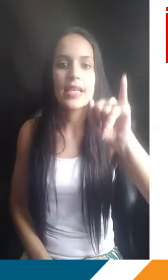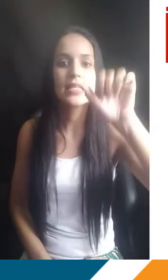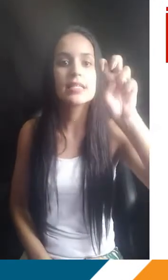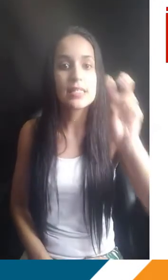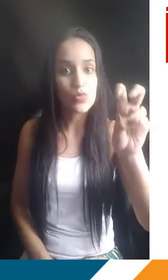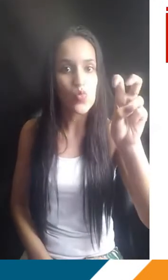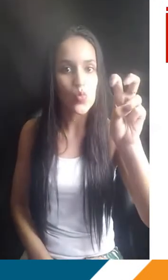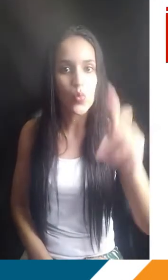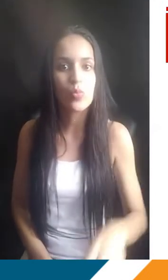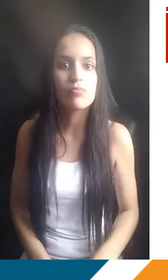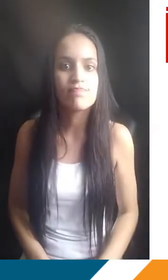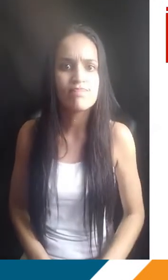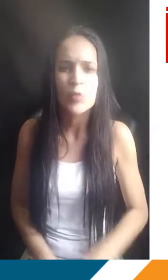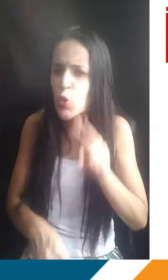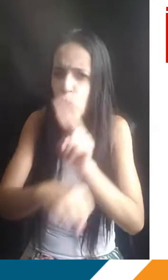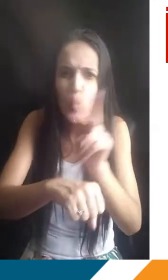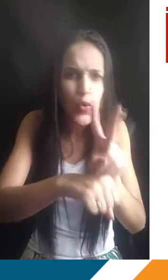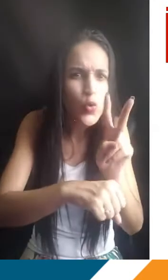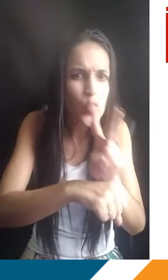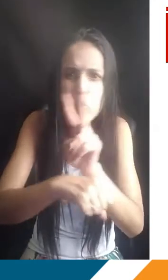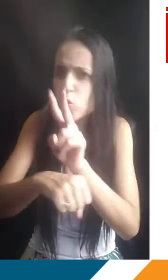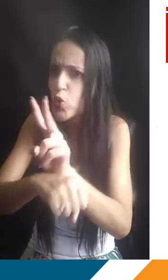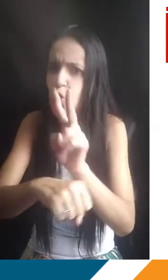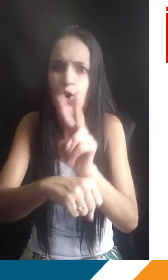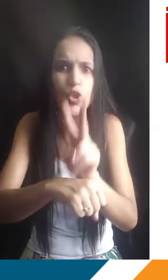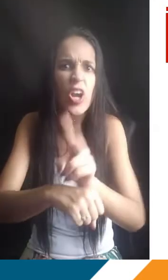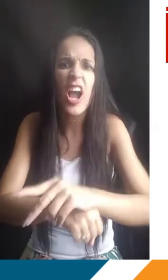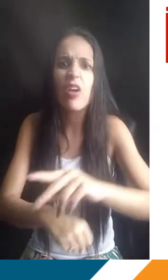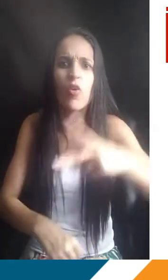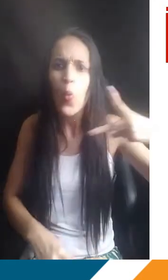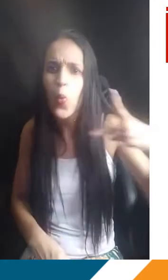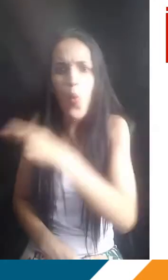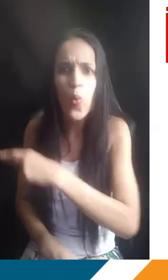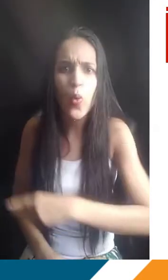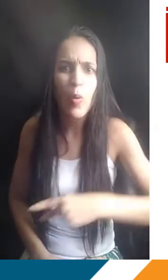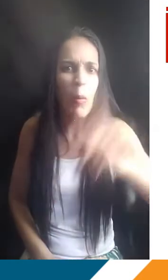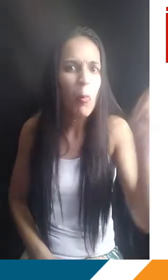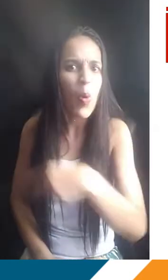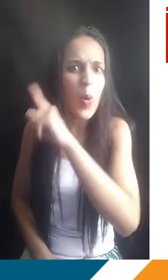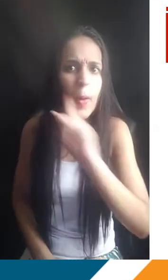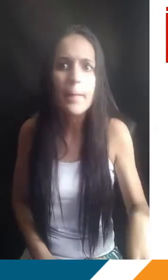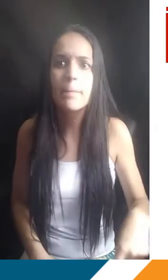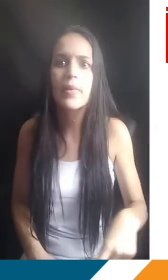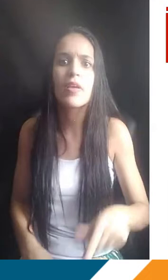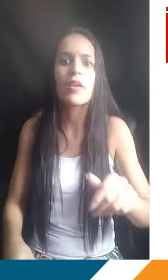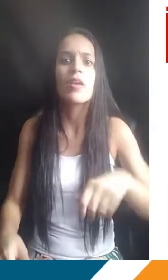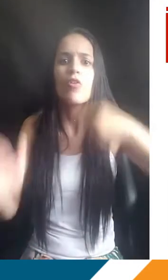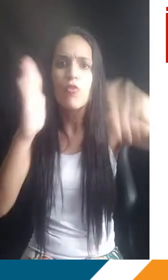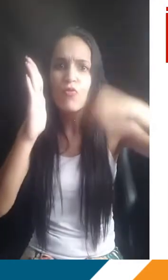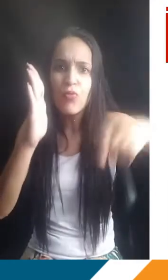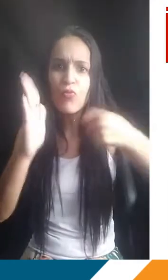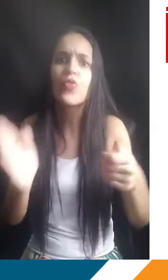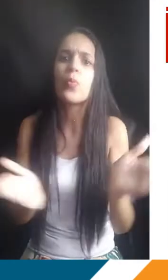que essa censura vai fazer? Ela vai vigiar, cortar e proibir movimentos e obras artísticas como filmes, livros,